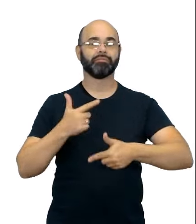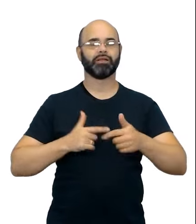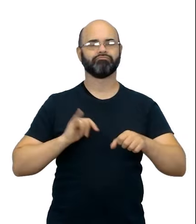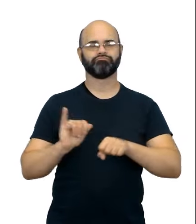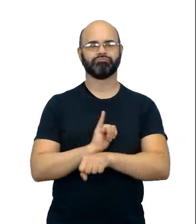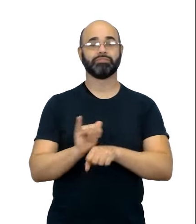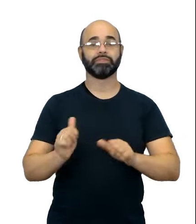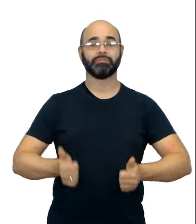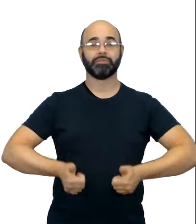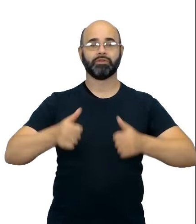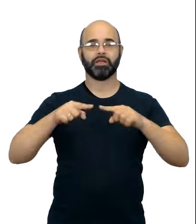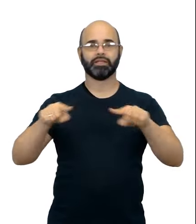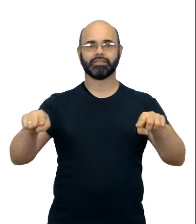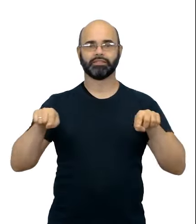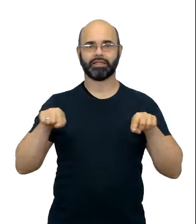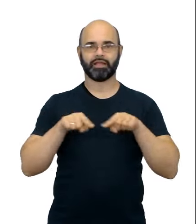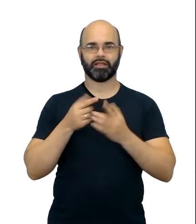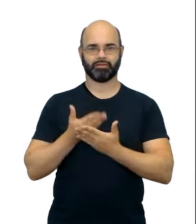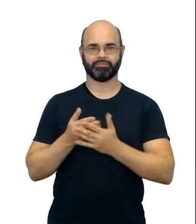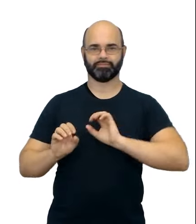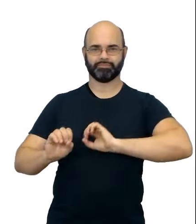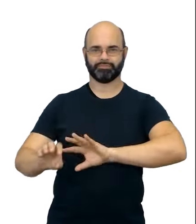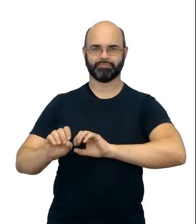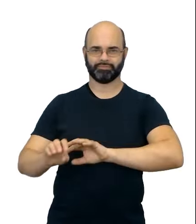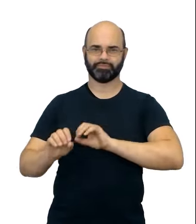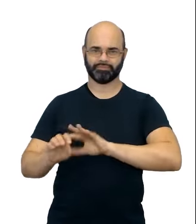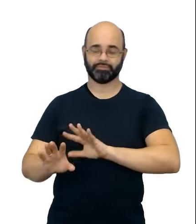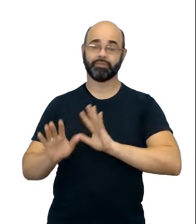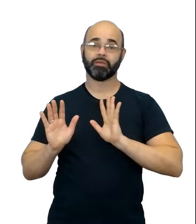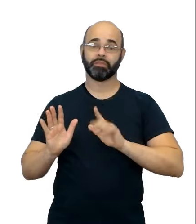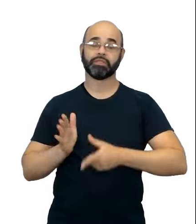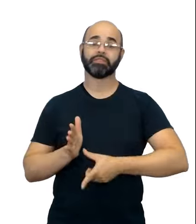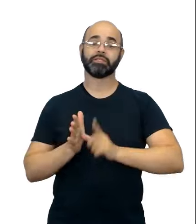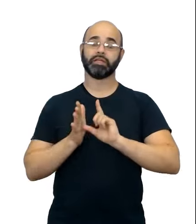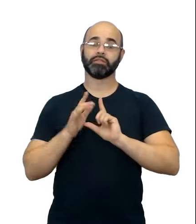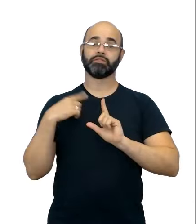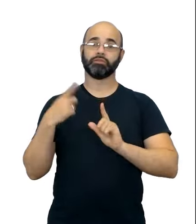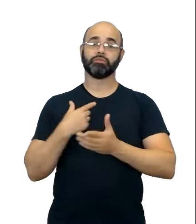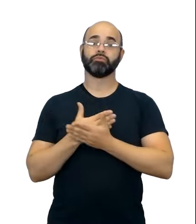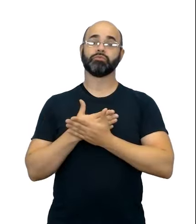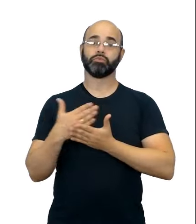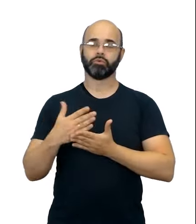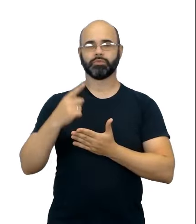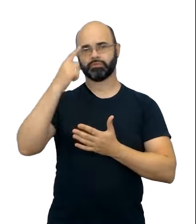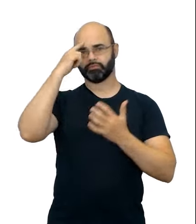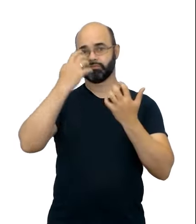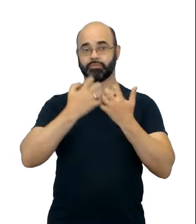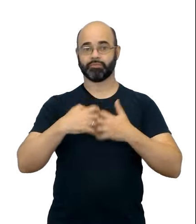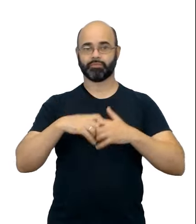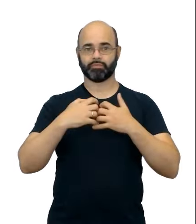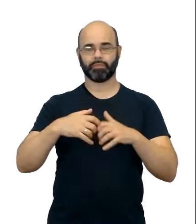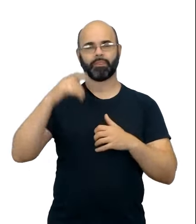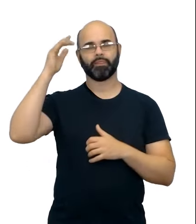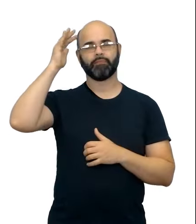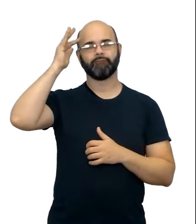aula, mas nós sempre começamos com uma revisitação aos aspectos teóricos